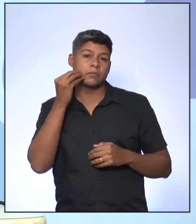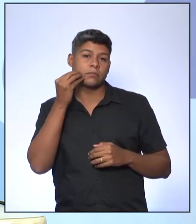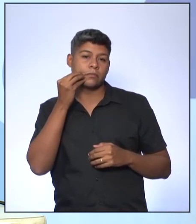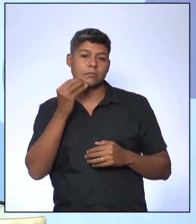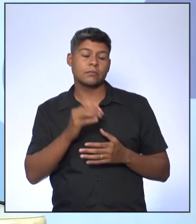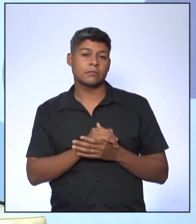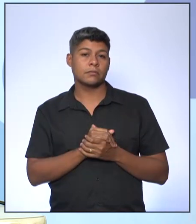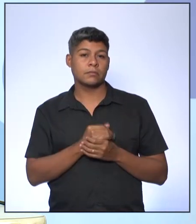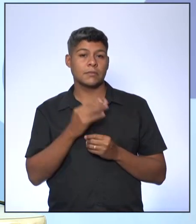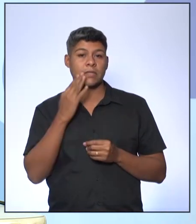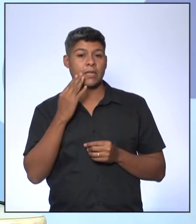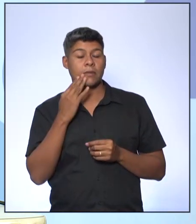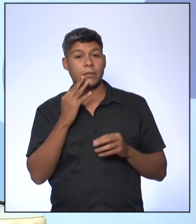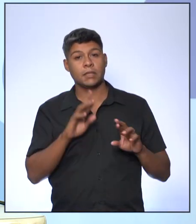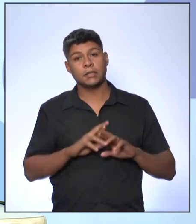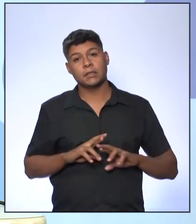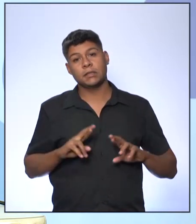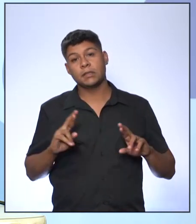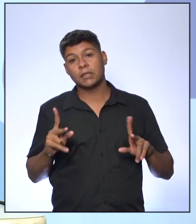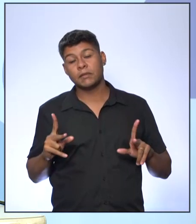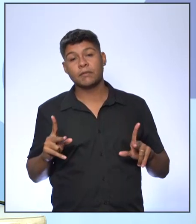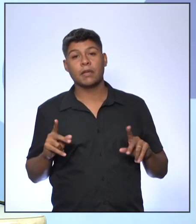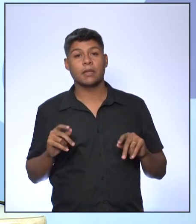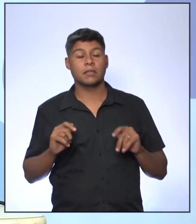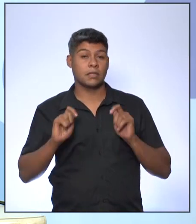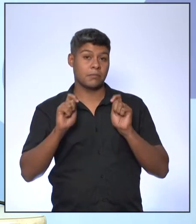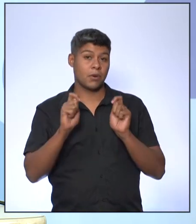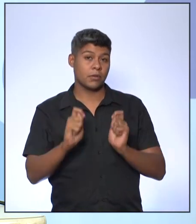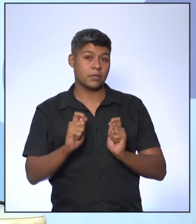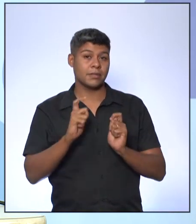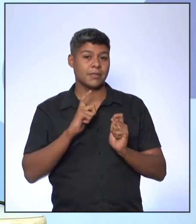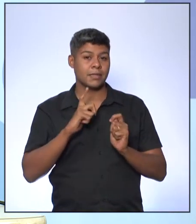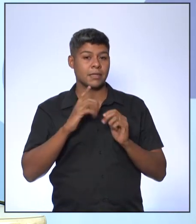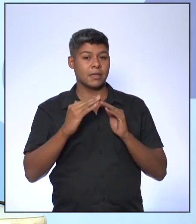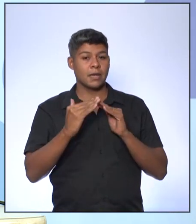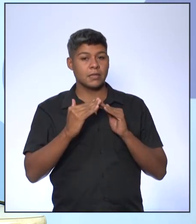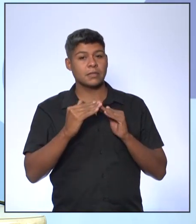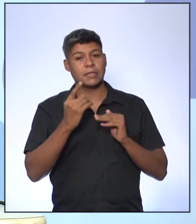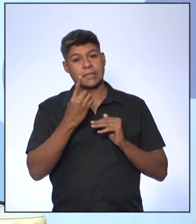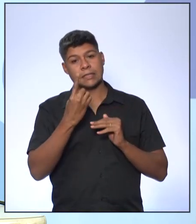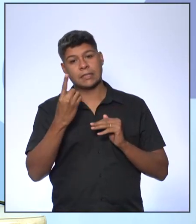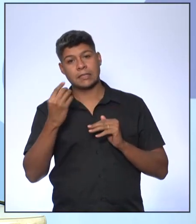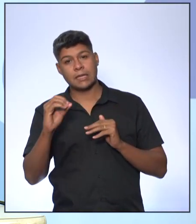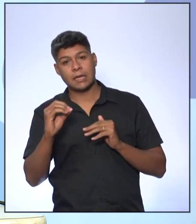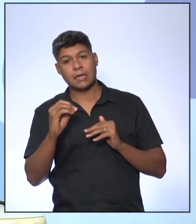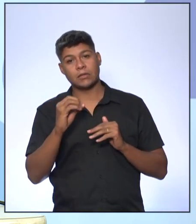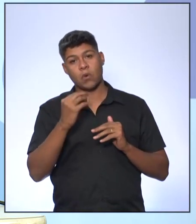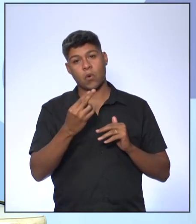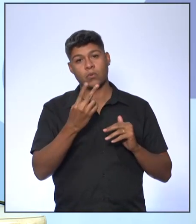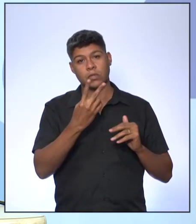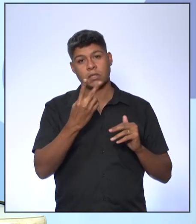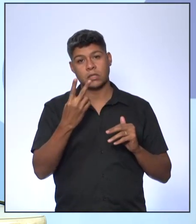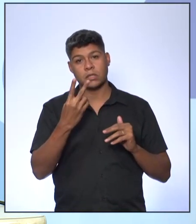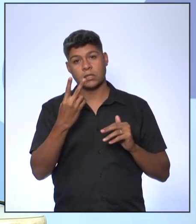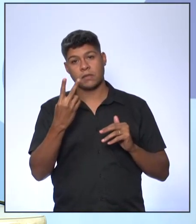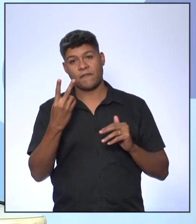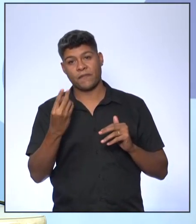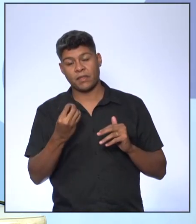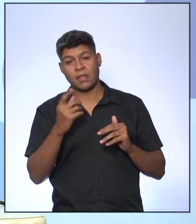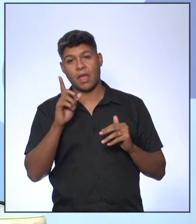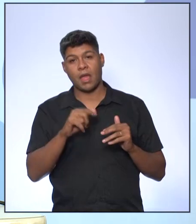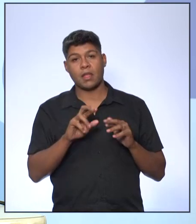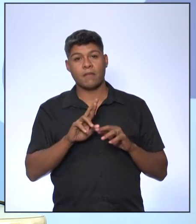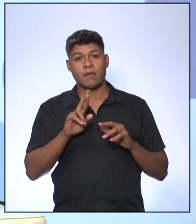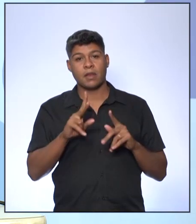turma, quando nós temos uma diferença de potencial, que é isso que a gente tem na nossa casa, o 110 ou 220, é essa diferença